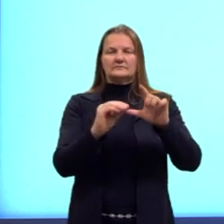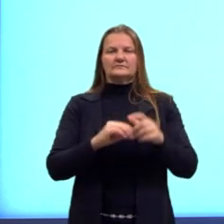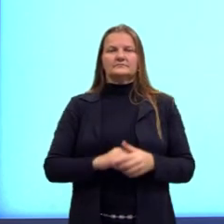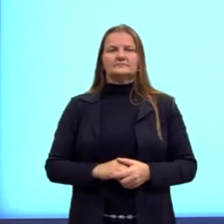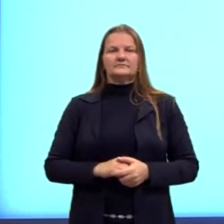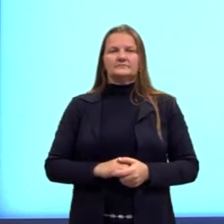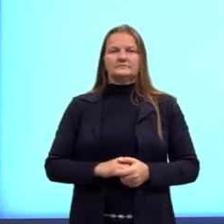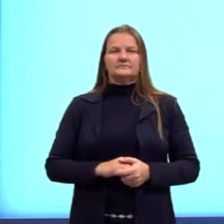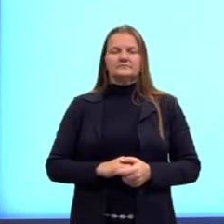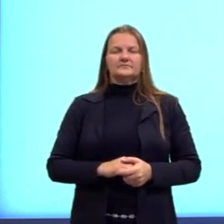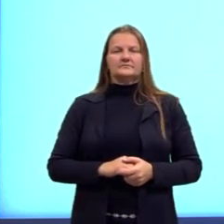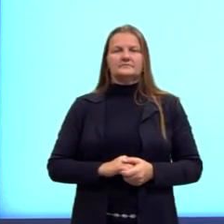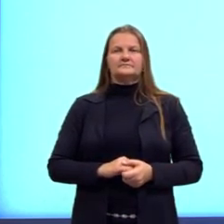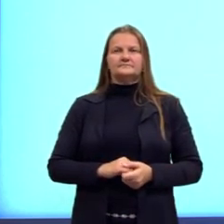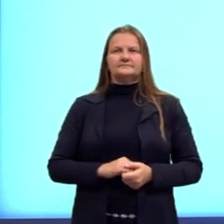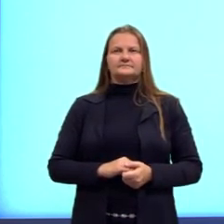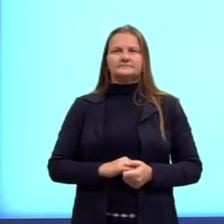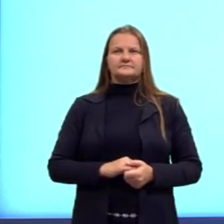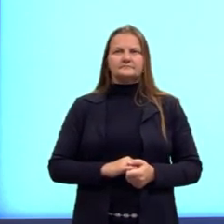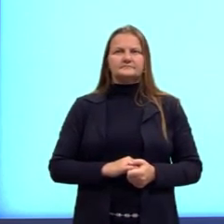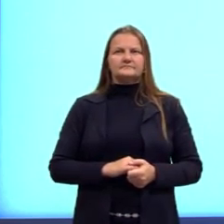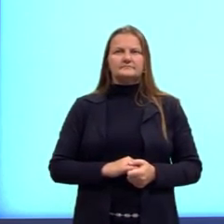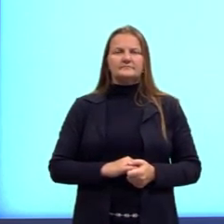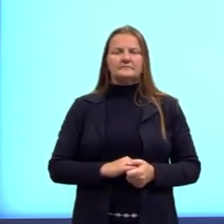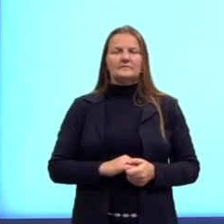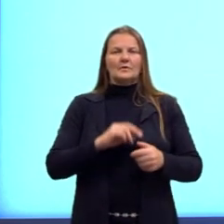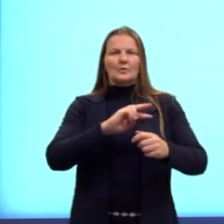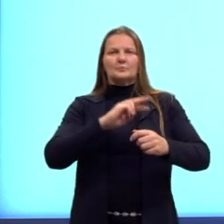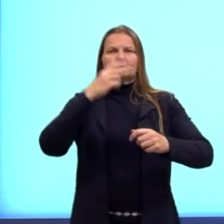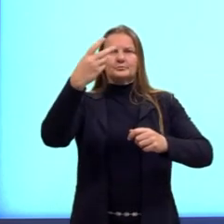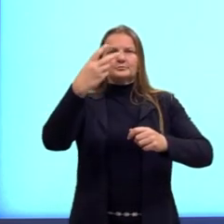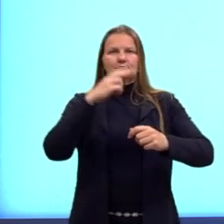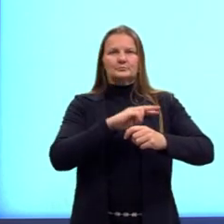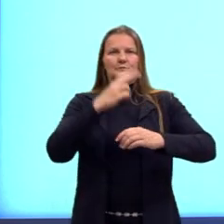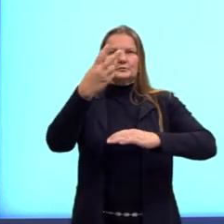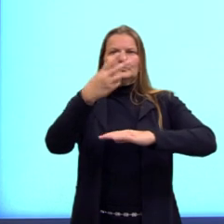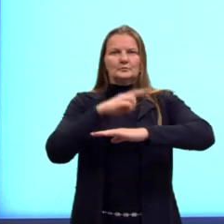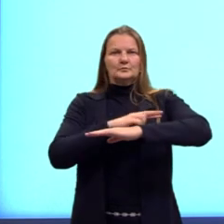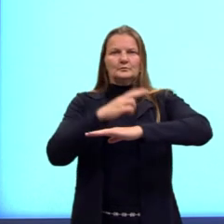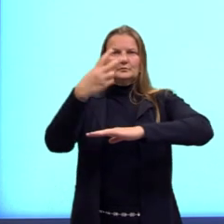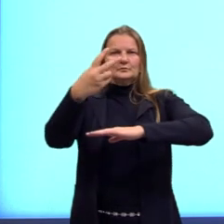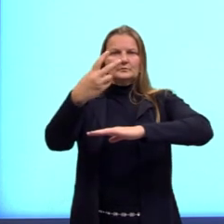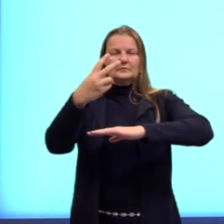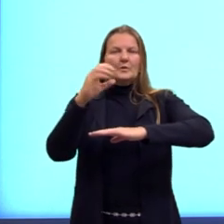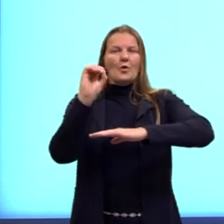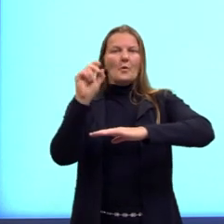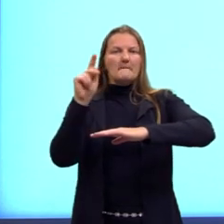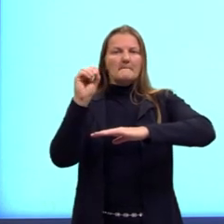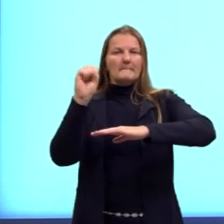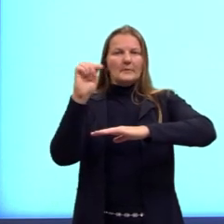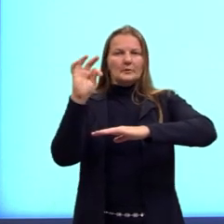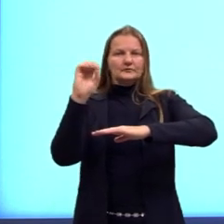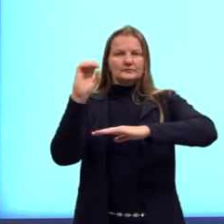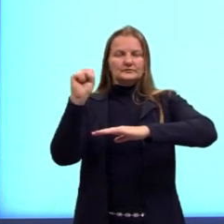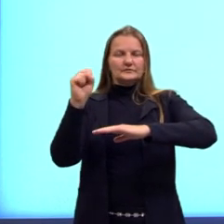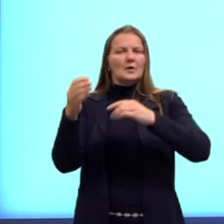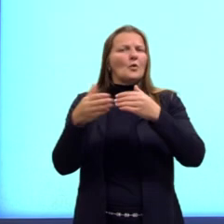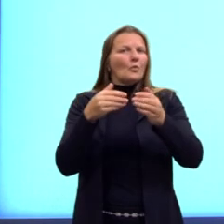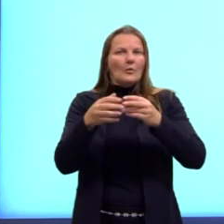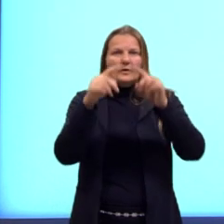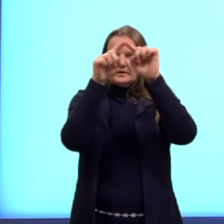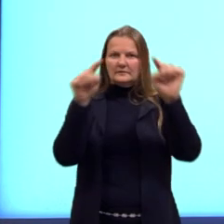não adjacentes ou opostos a ele tá isso serve também para qualquer figura 3